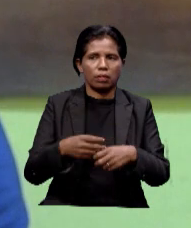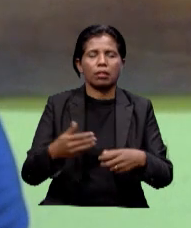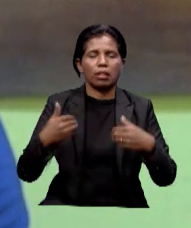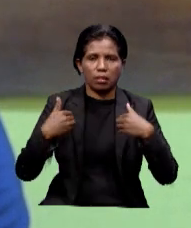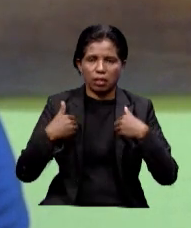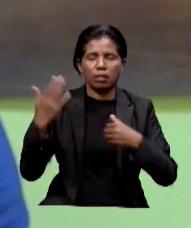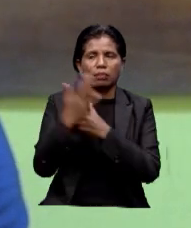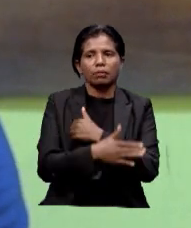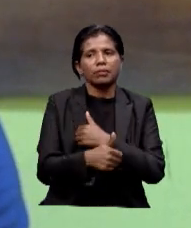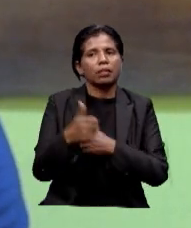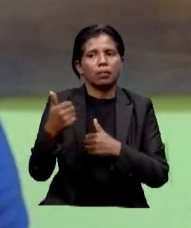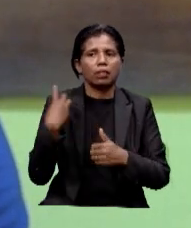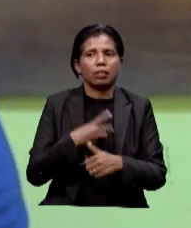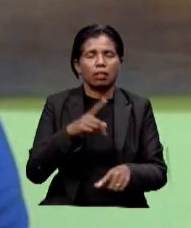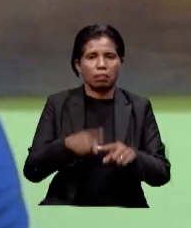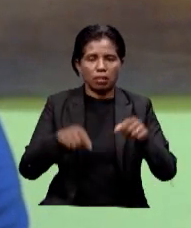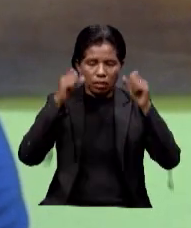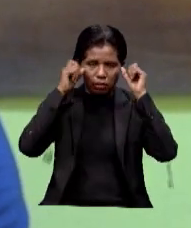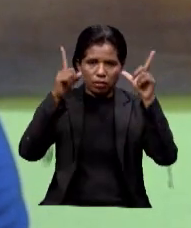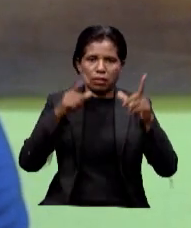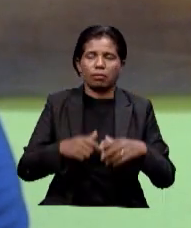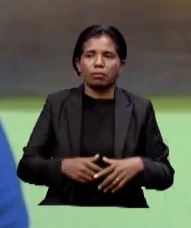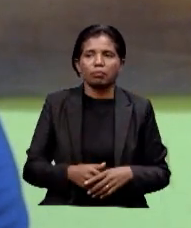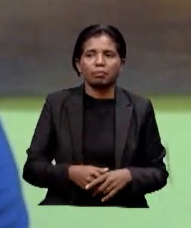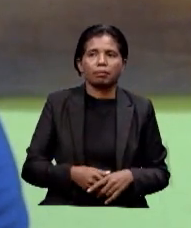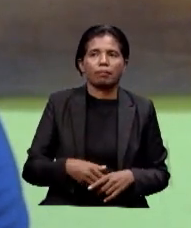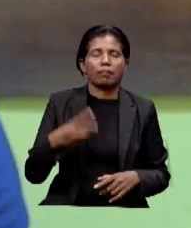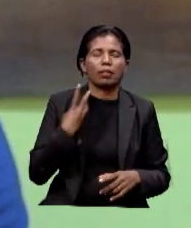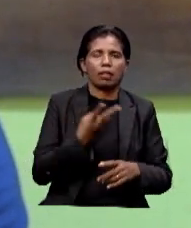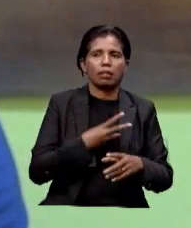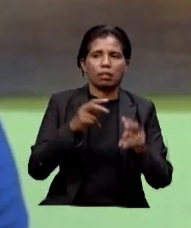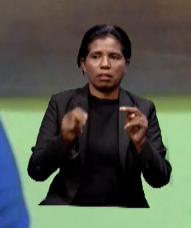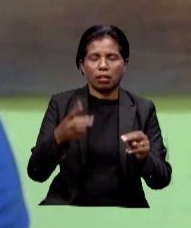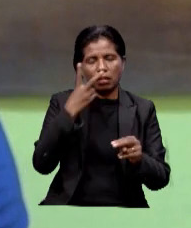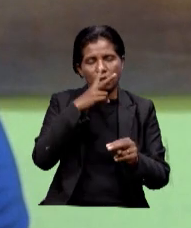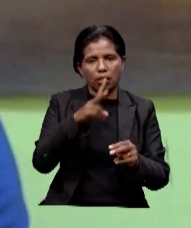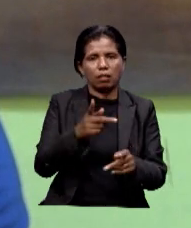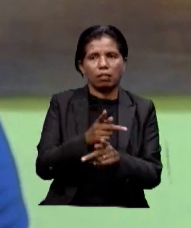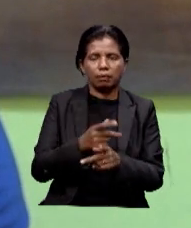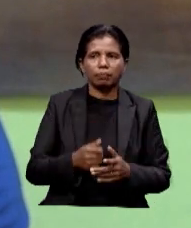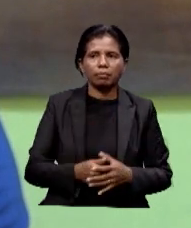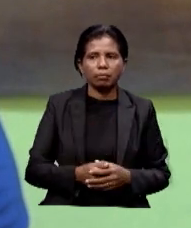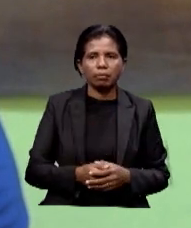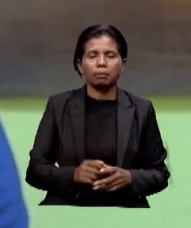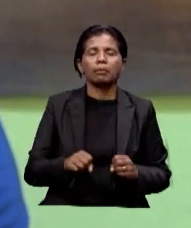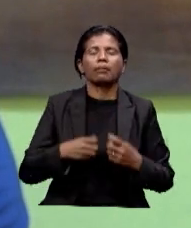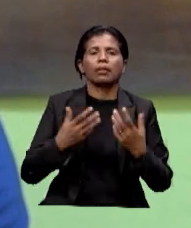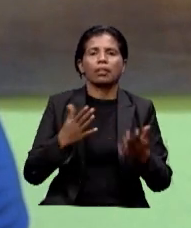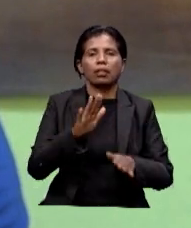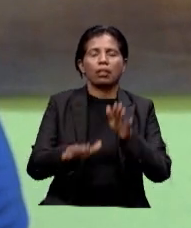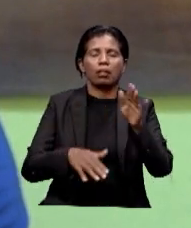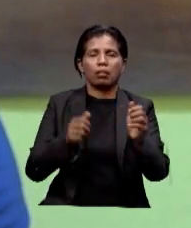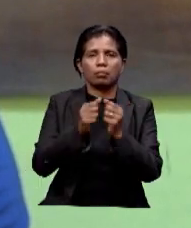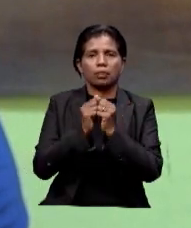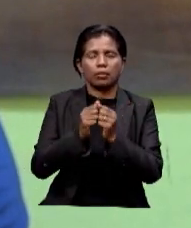raiva que tem, e está lá fora, então, está tem que rir de aqui. Agora, o ensaio que lá o mundo tem, não